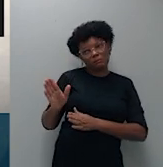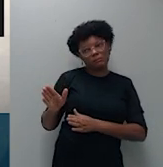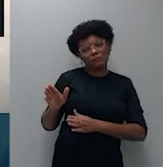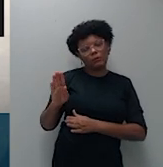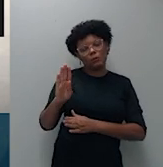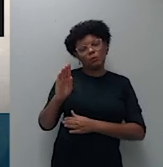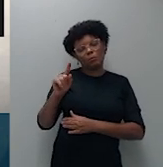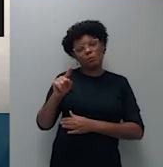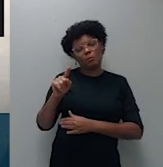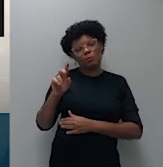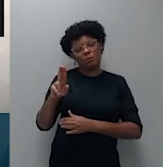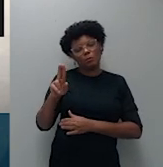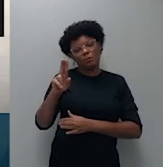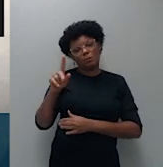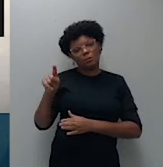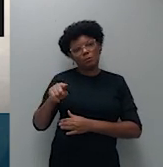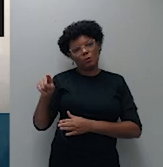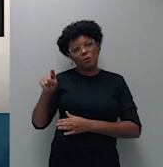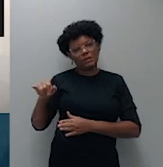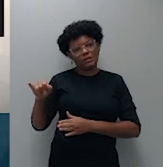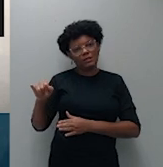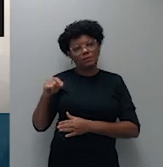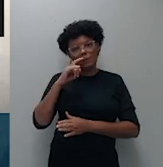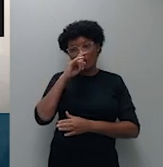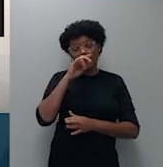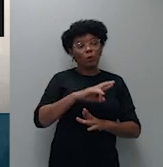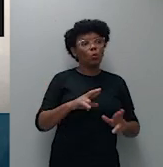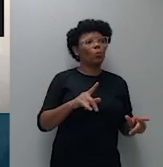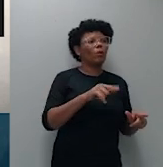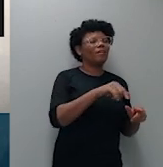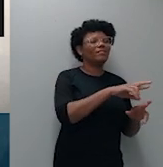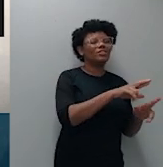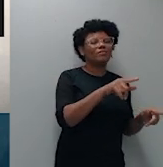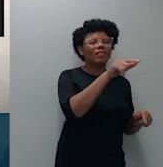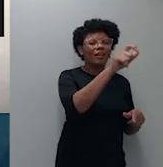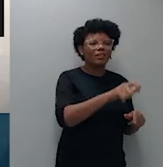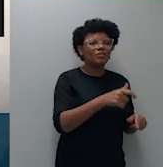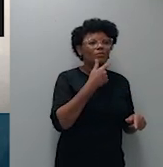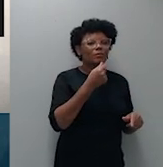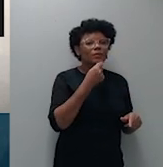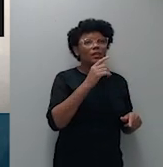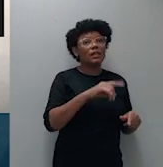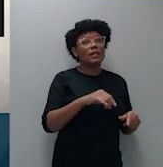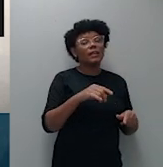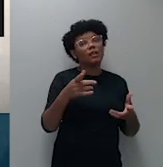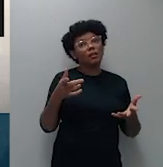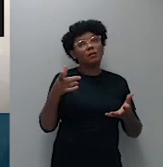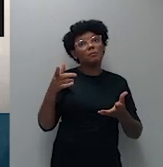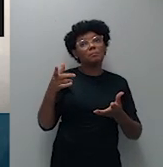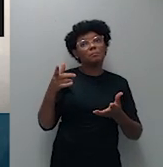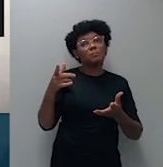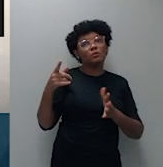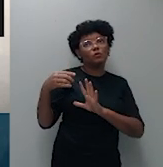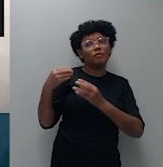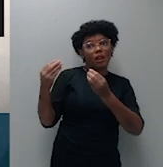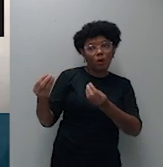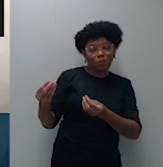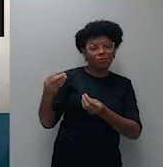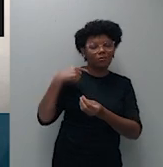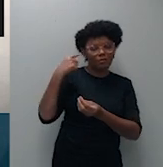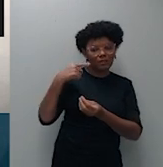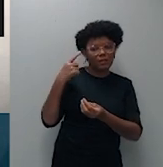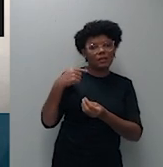penso que os casos e também não é tão diferente eu penso que os caras de valor muito elevado Nós